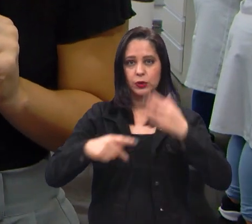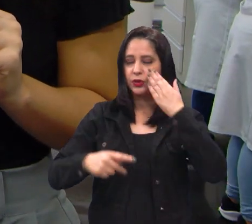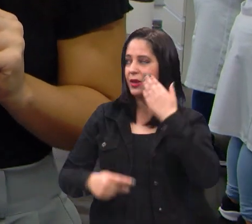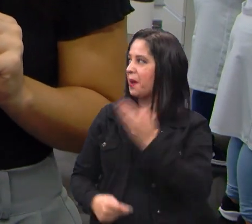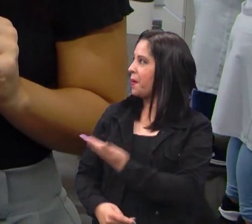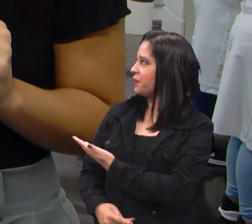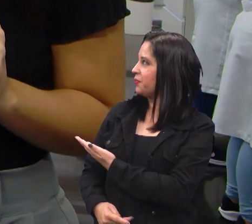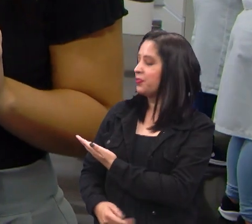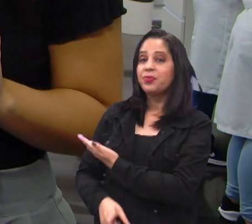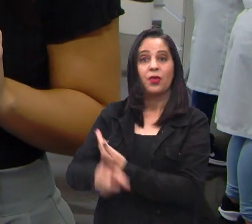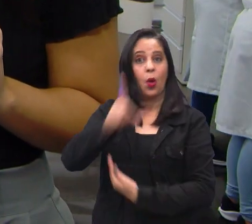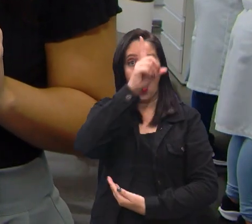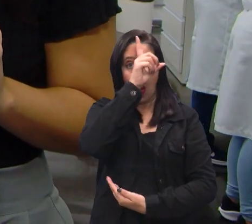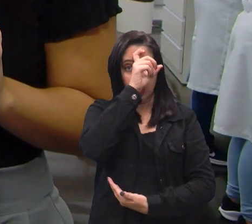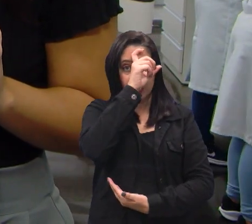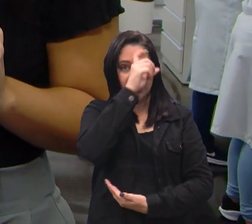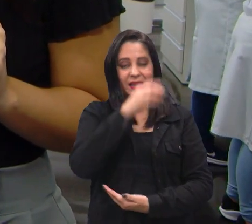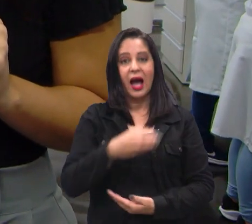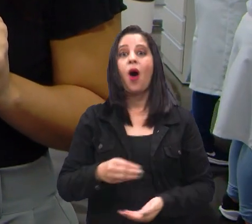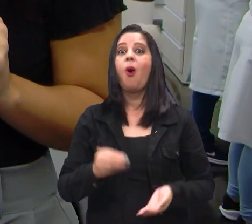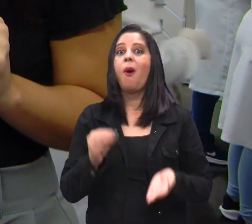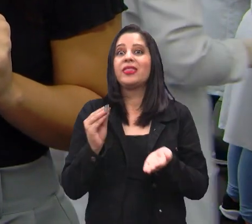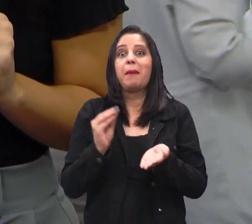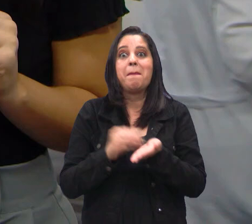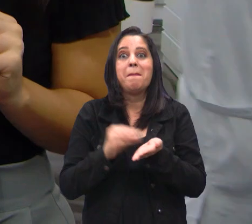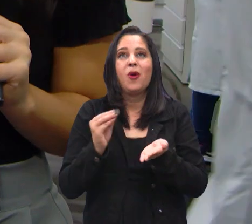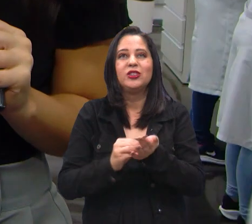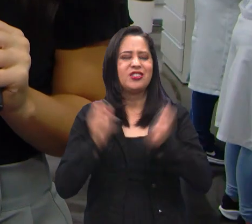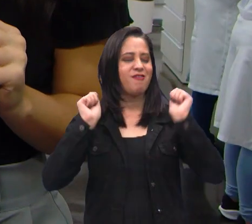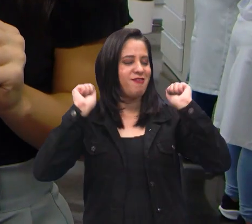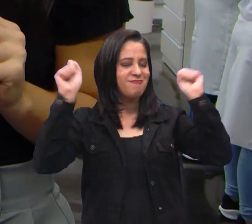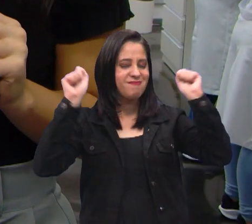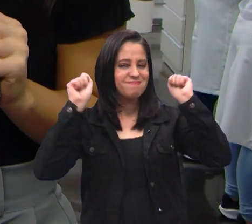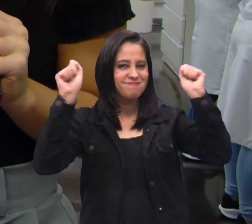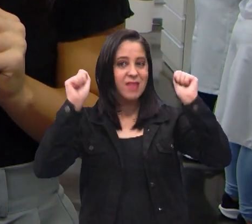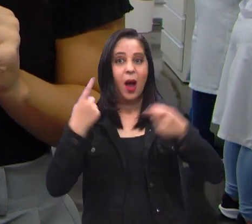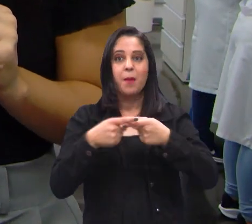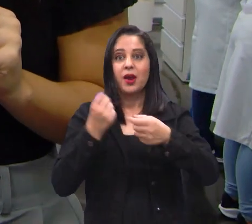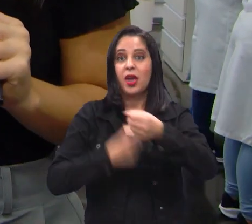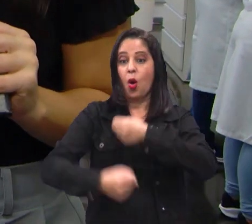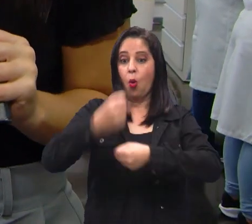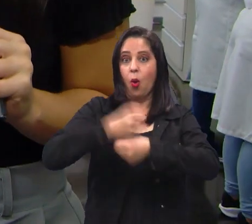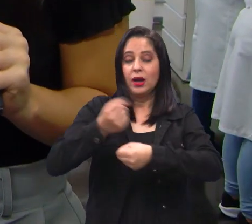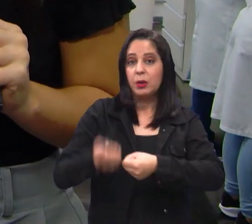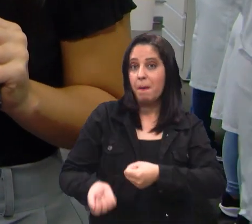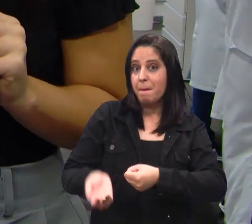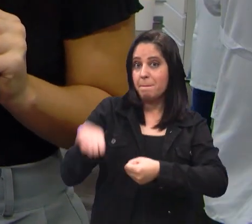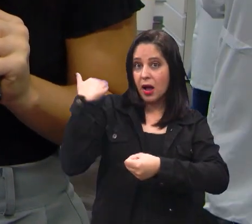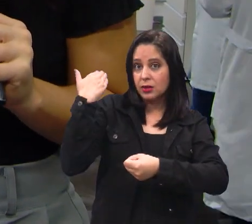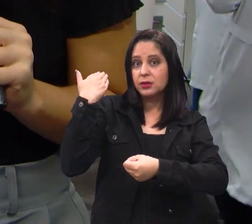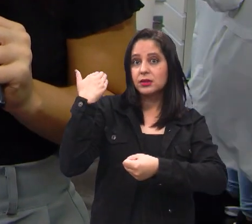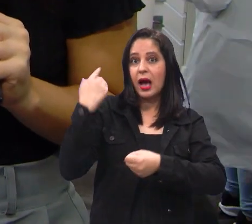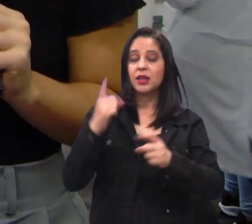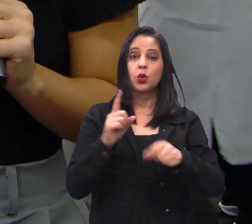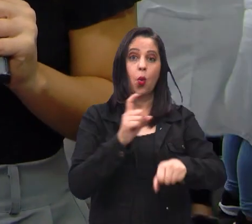pessoal, tem motivos para comemorar, viu? Isso porque no ano passado eles ampliaram